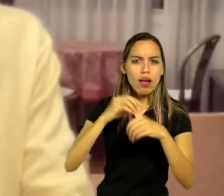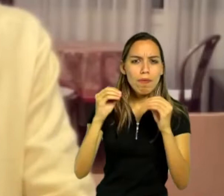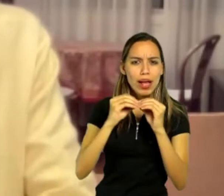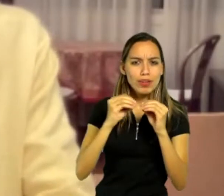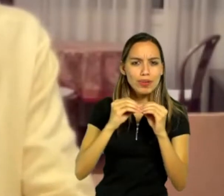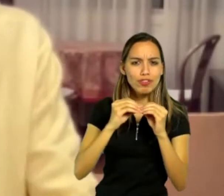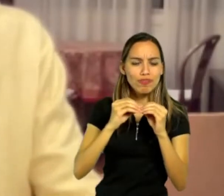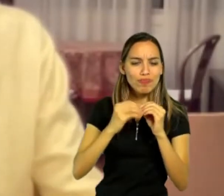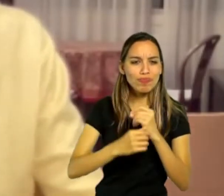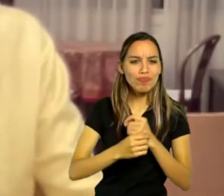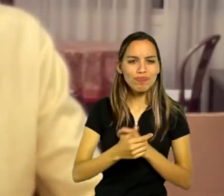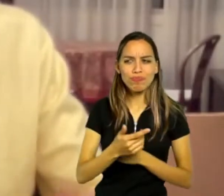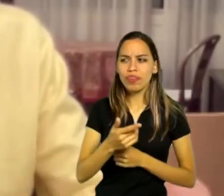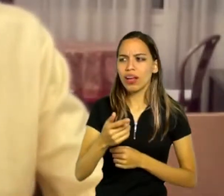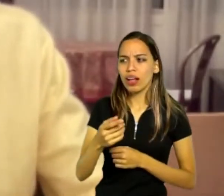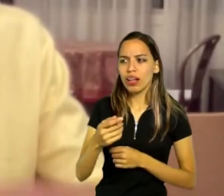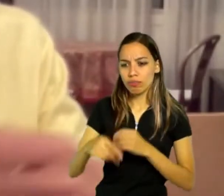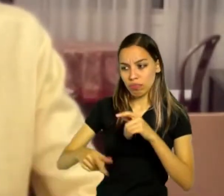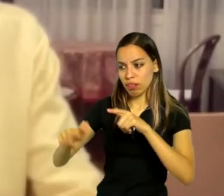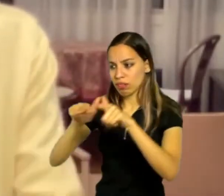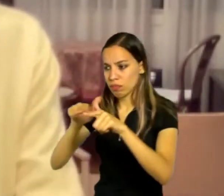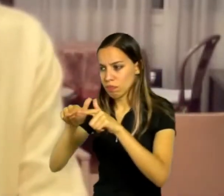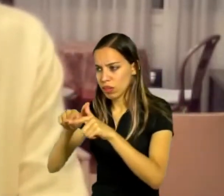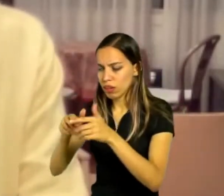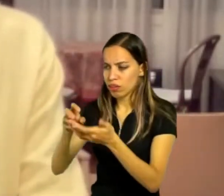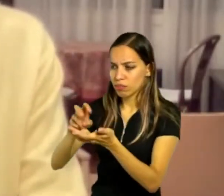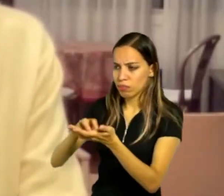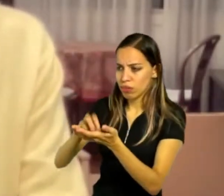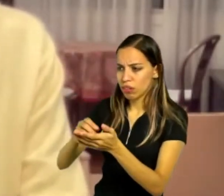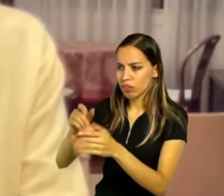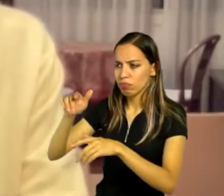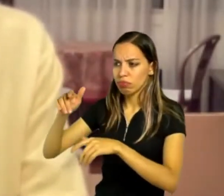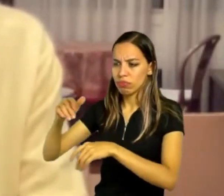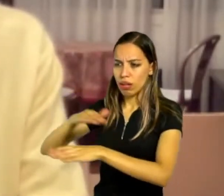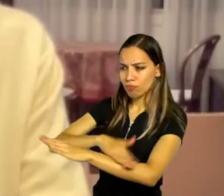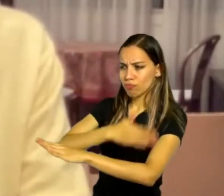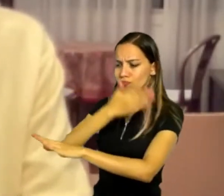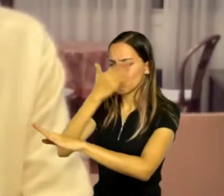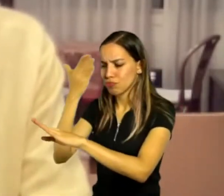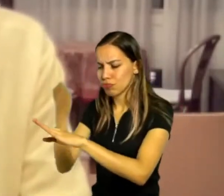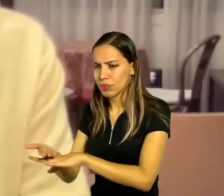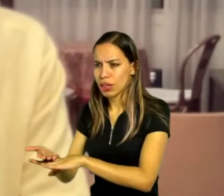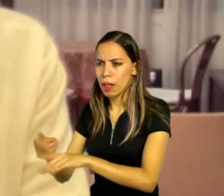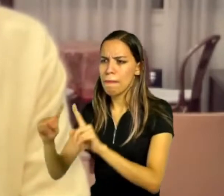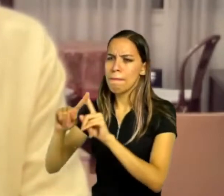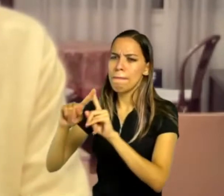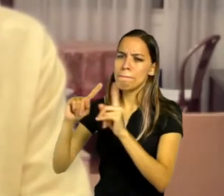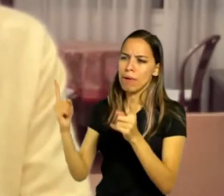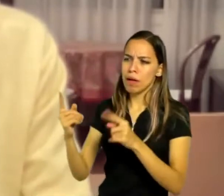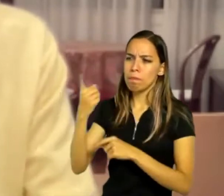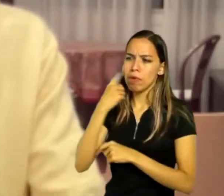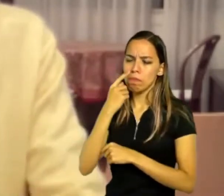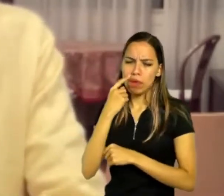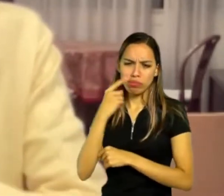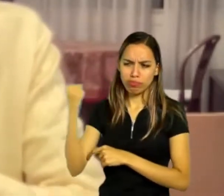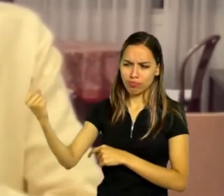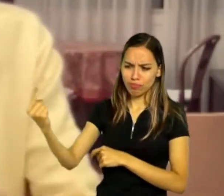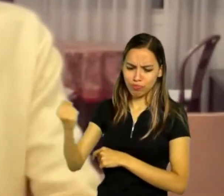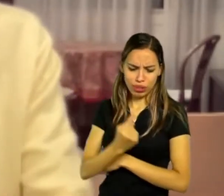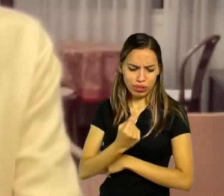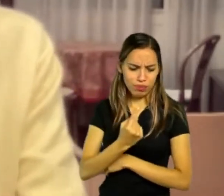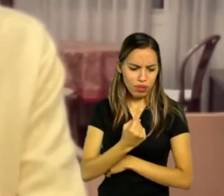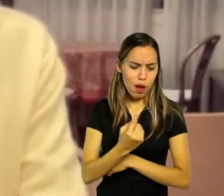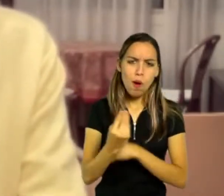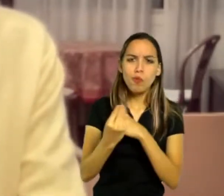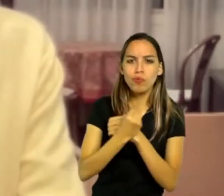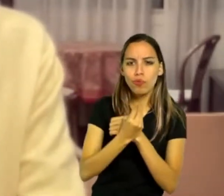Mas, apesar de todo esse trabalho e tudo, ele estava presente o tempo inteiro no controle da situação e fazendo